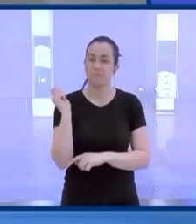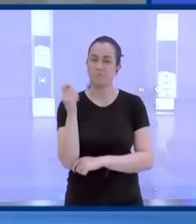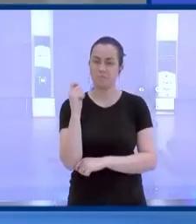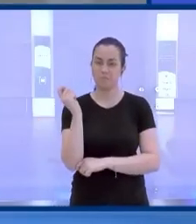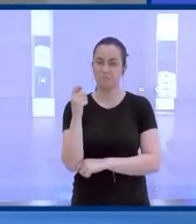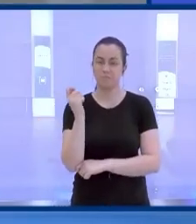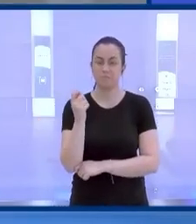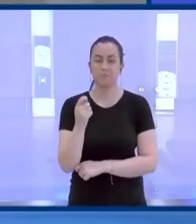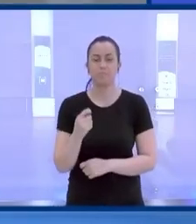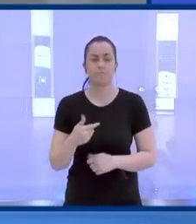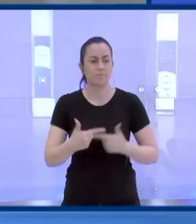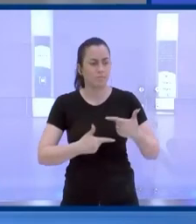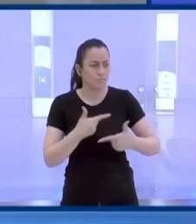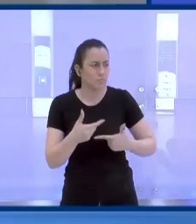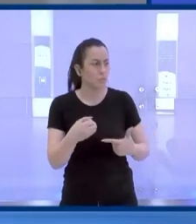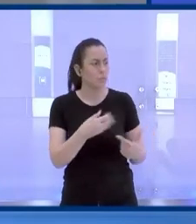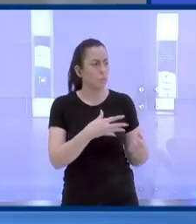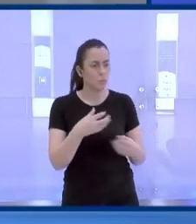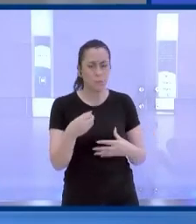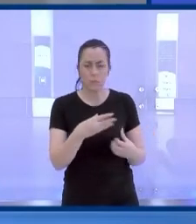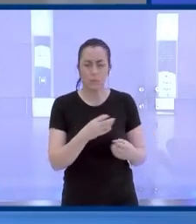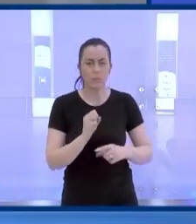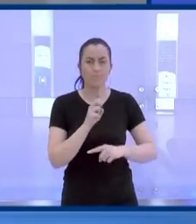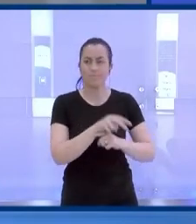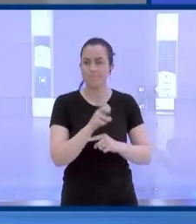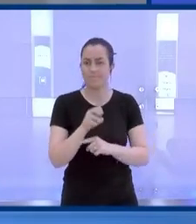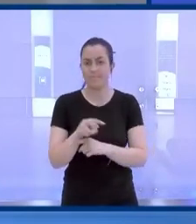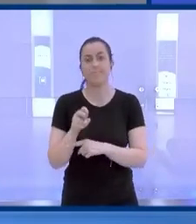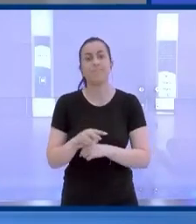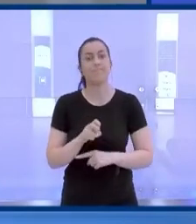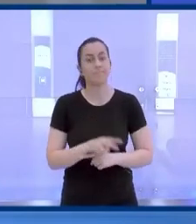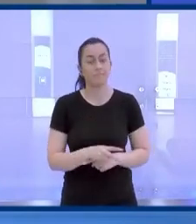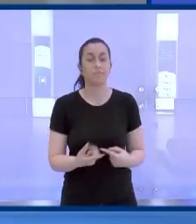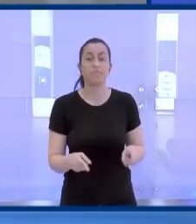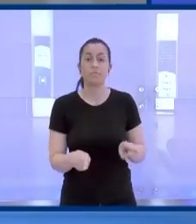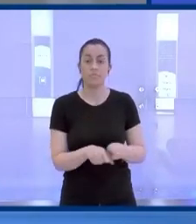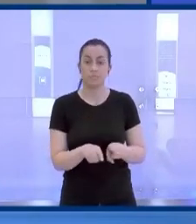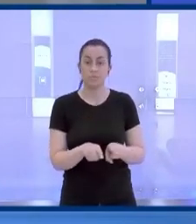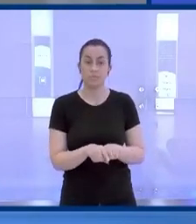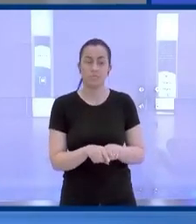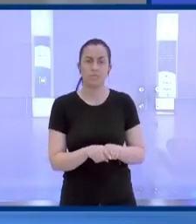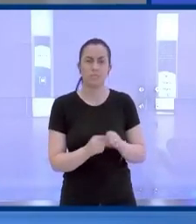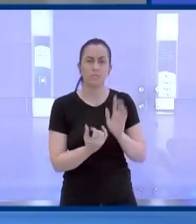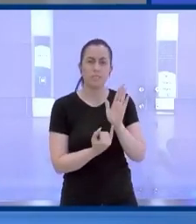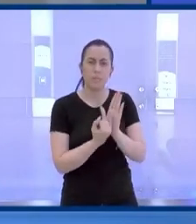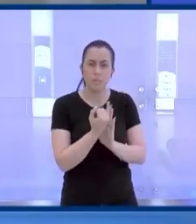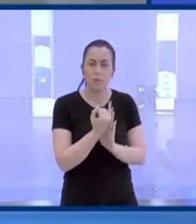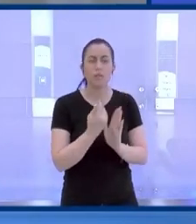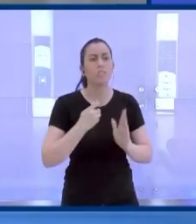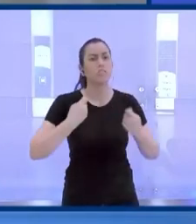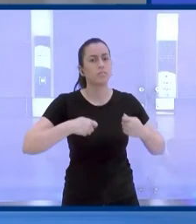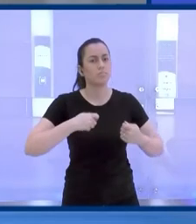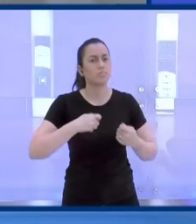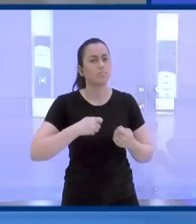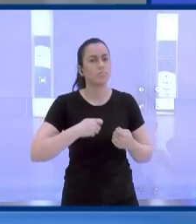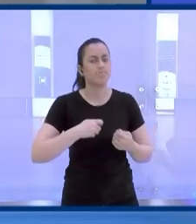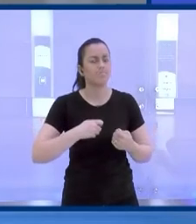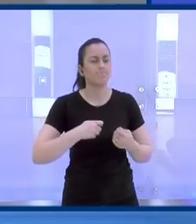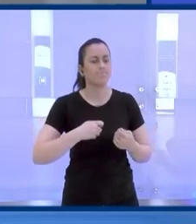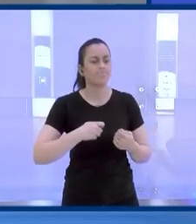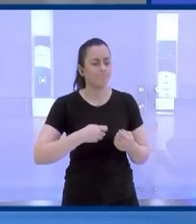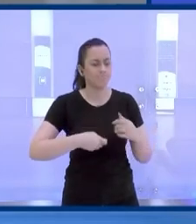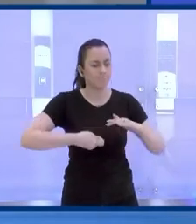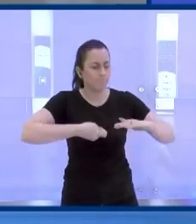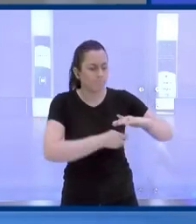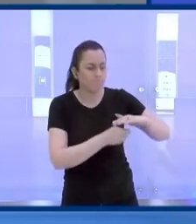serão gerados, recursos oriundos dos impostos serão investidos em novas façanhas